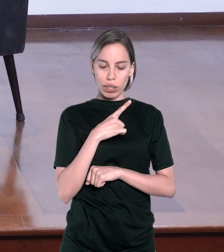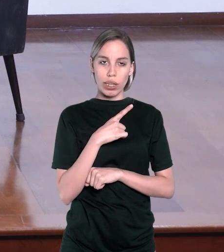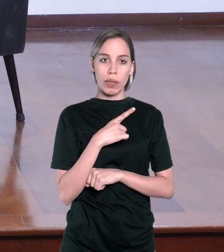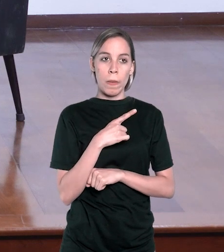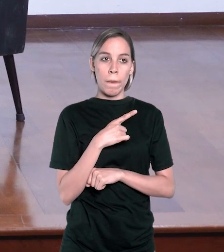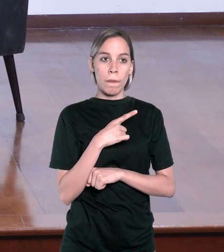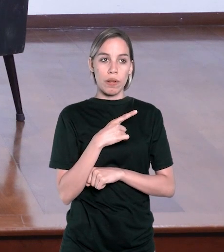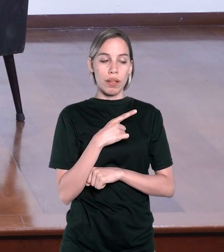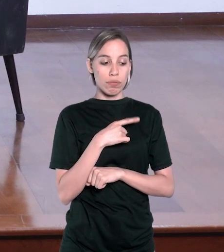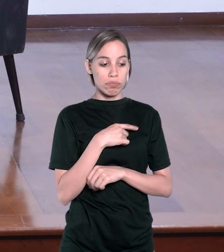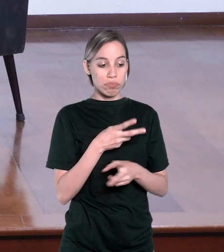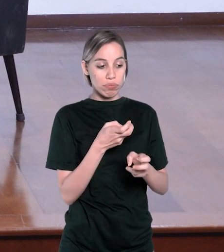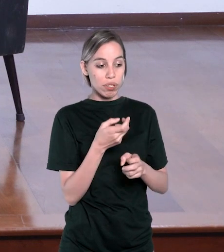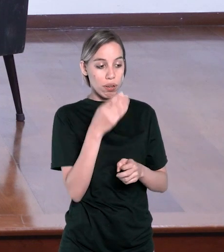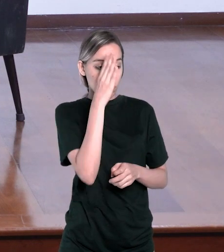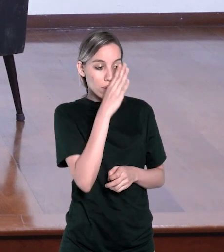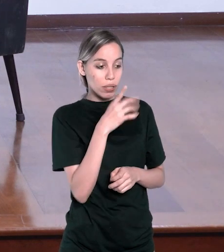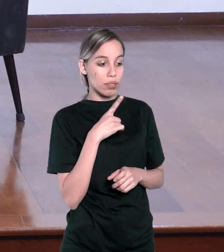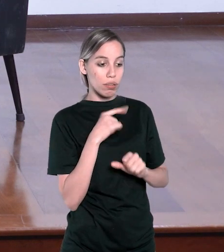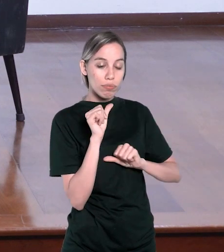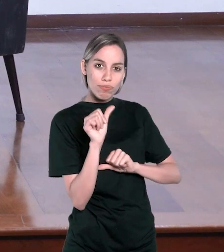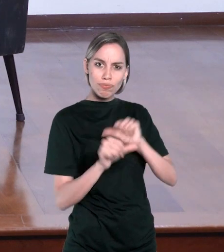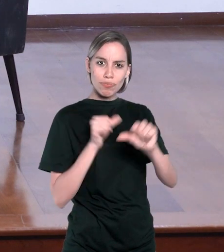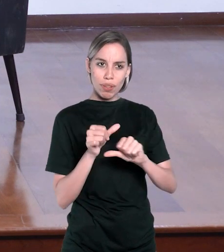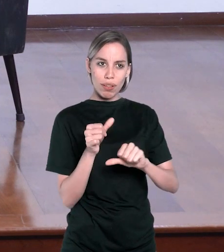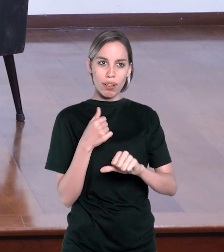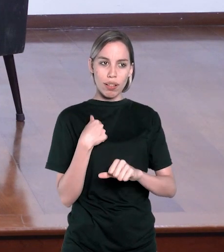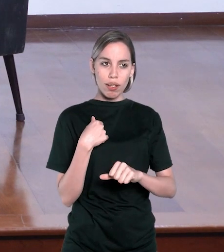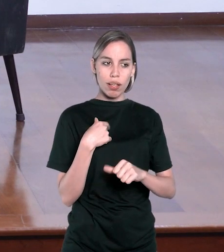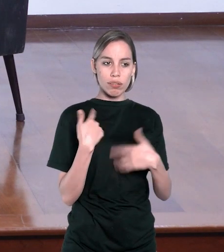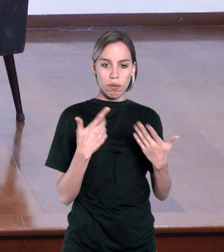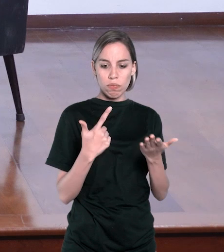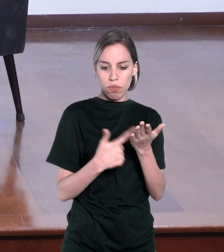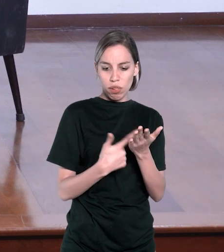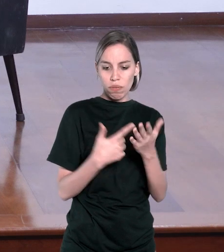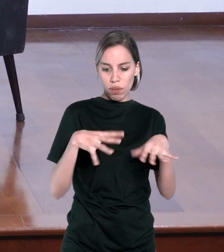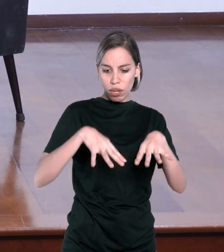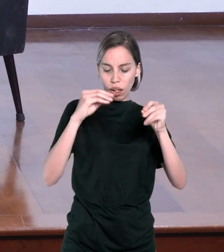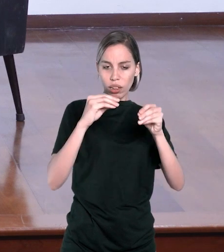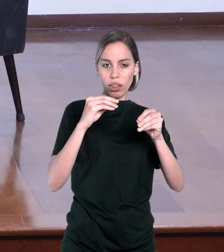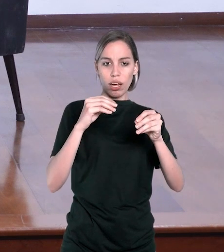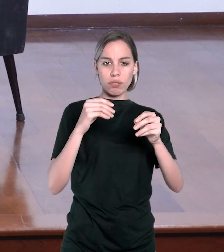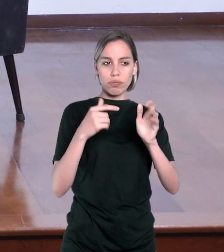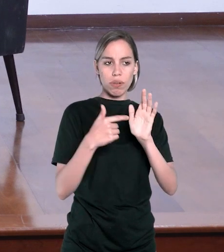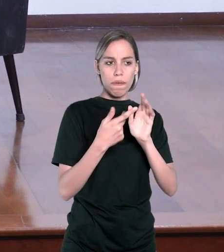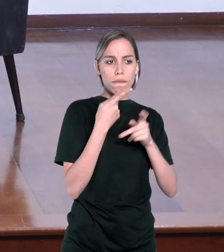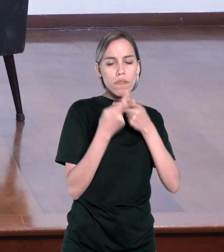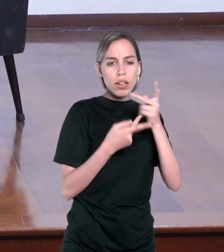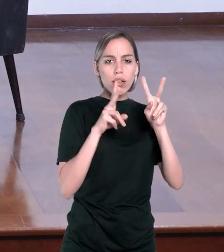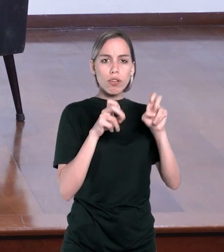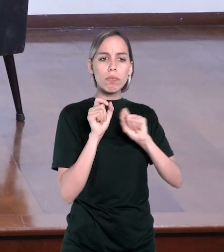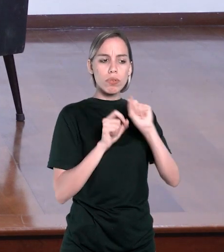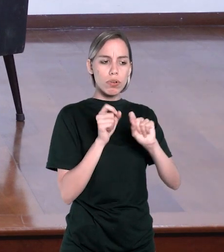agora. Mas o Castelo partia um pouco desse incômodo que eu tinha, né, do brasileiro não conhecer um pouco o